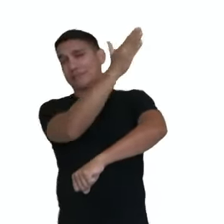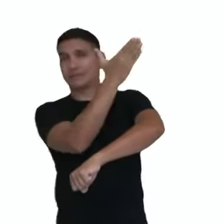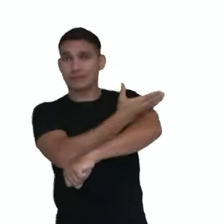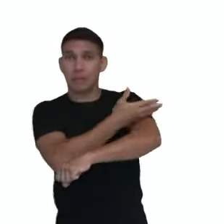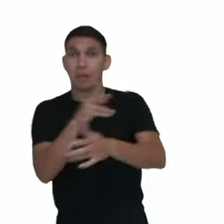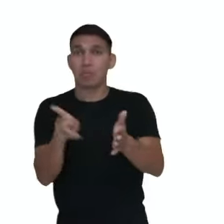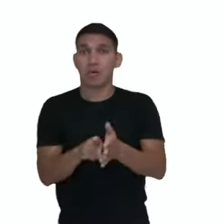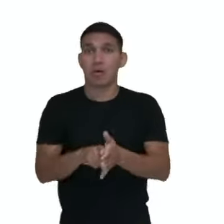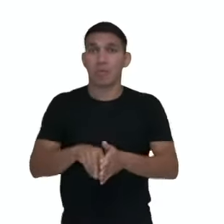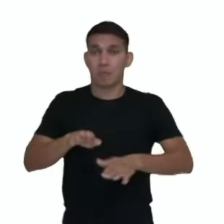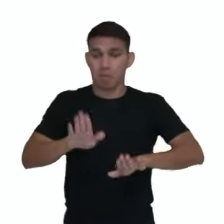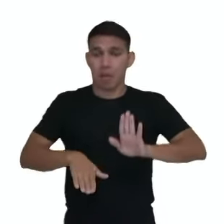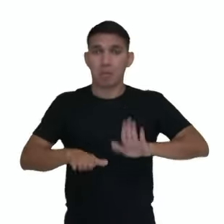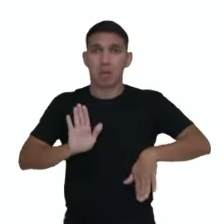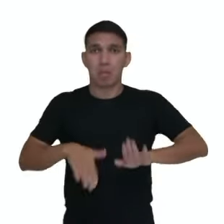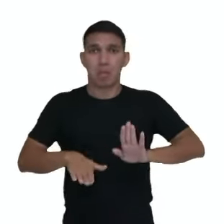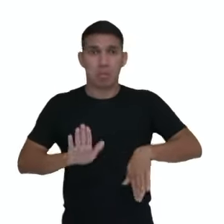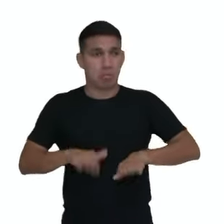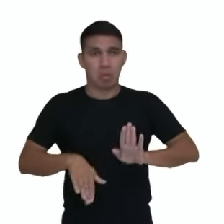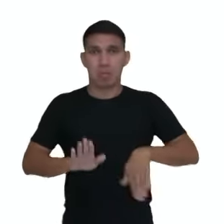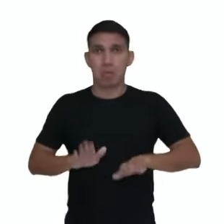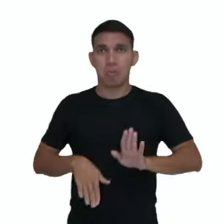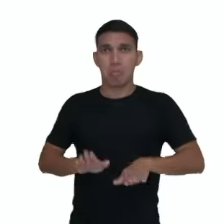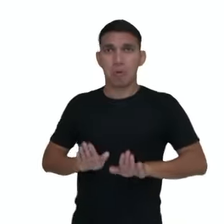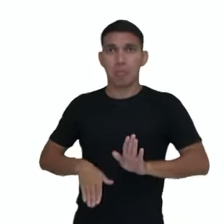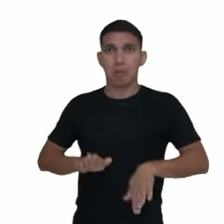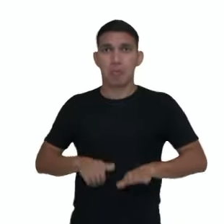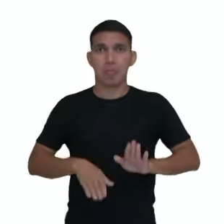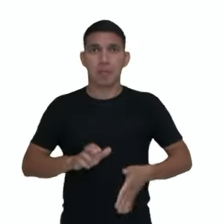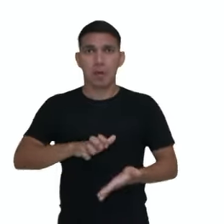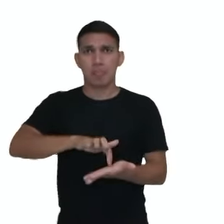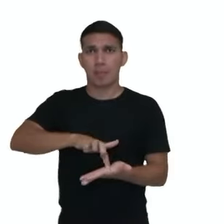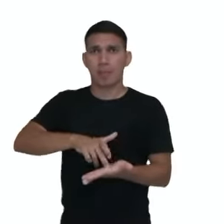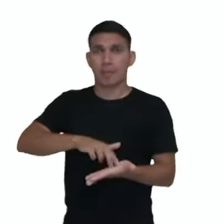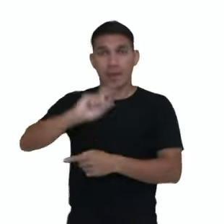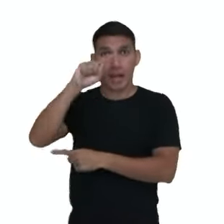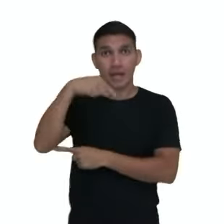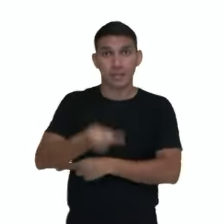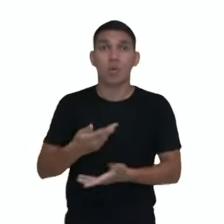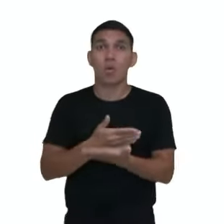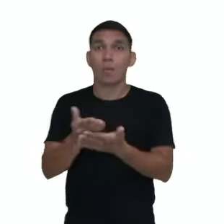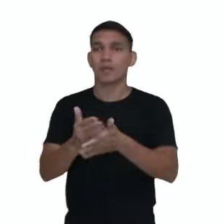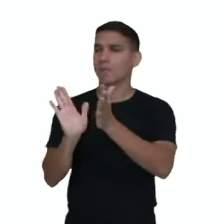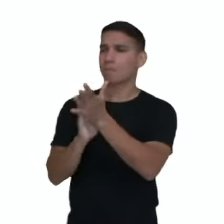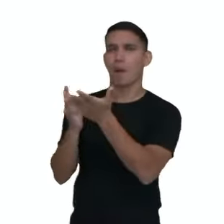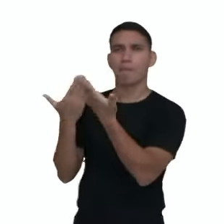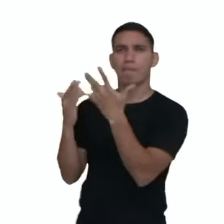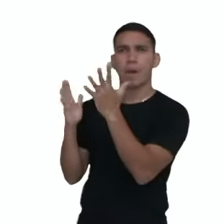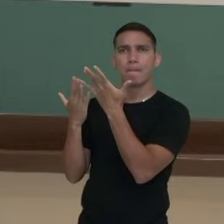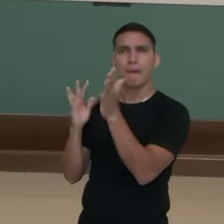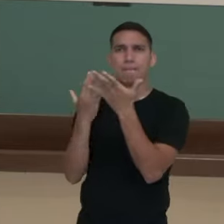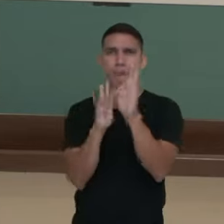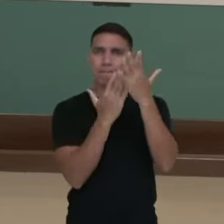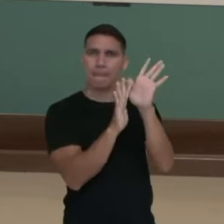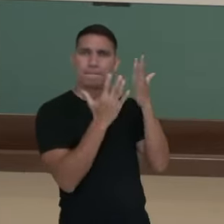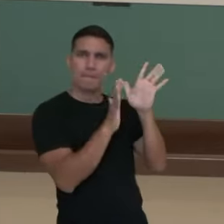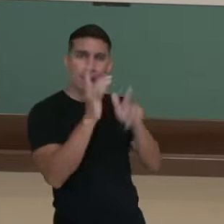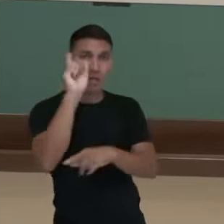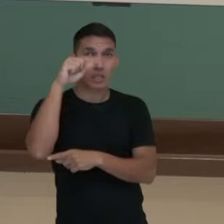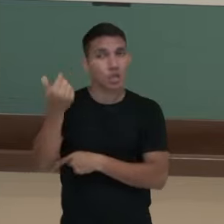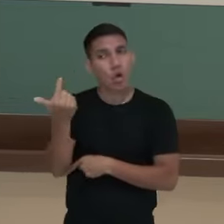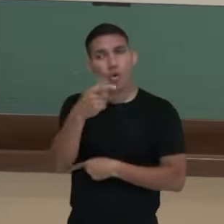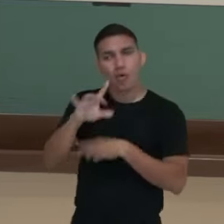pés no chão. Aos poucos foram introduzidas as palmas e outros sons. Então, olha só que interessante. A gente